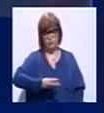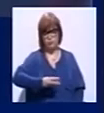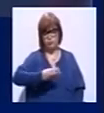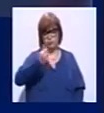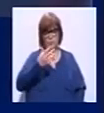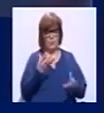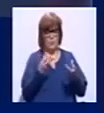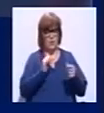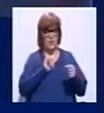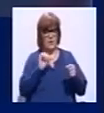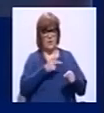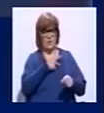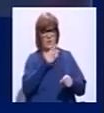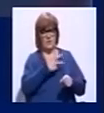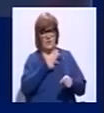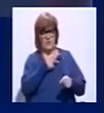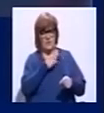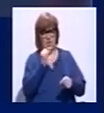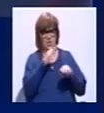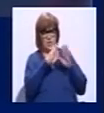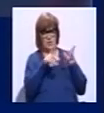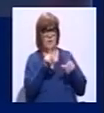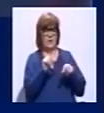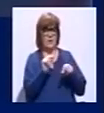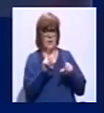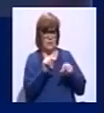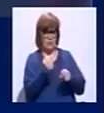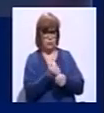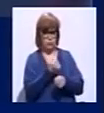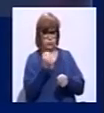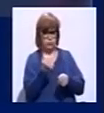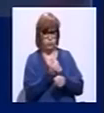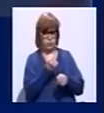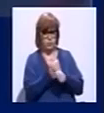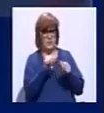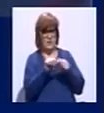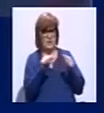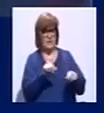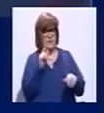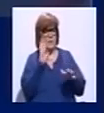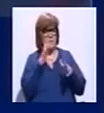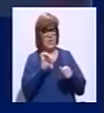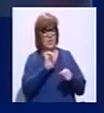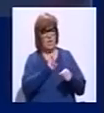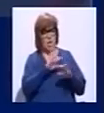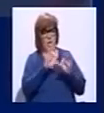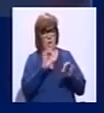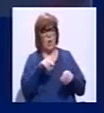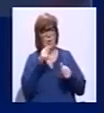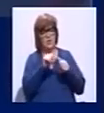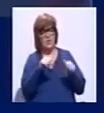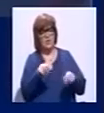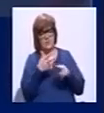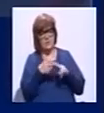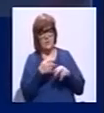diversas universidades diversos institutos que também então a trabalhar em sistemas parecidos com nossos alguns sistemas diferentes nos